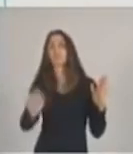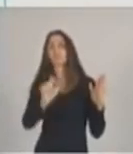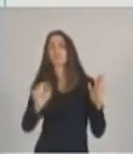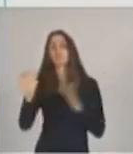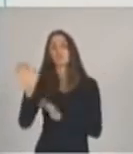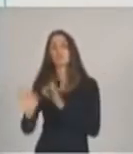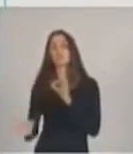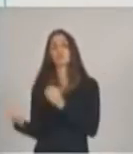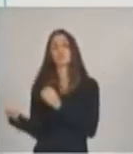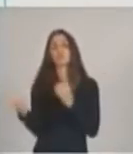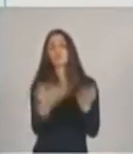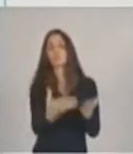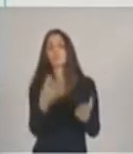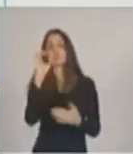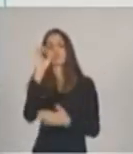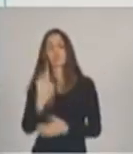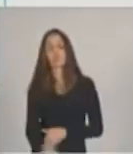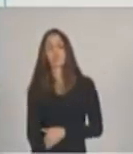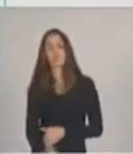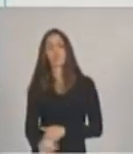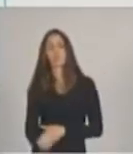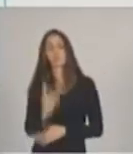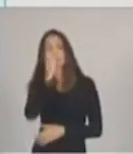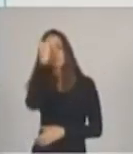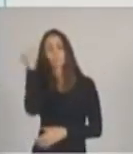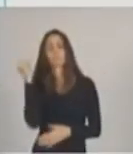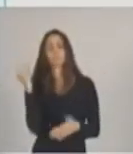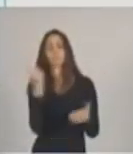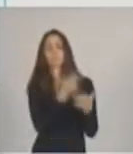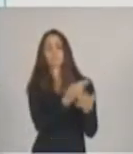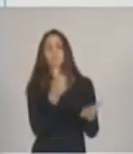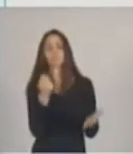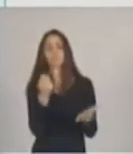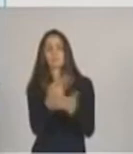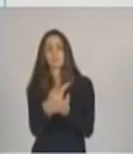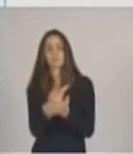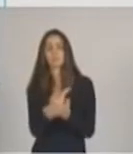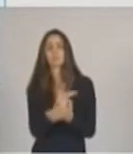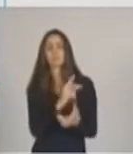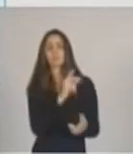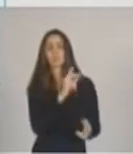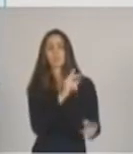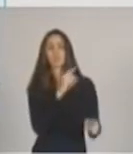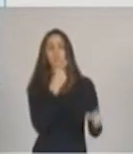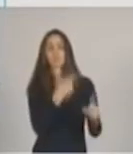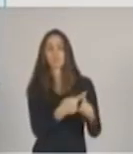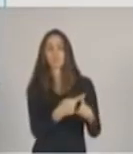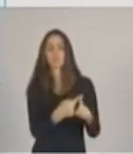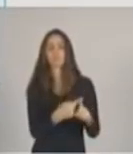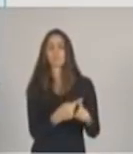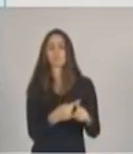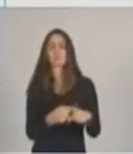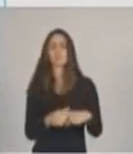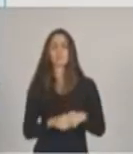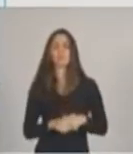sim, esse direito ao consumidor. O consumidor utiliza, por exemplo,